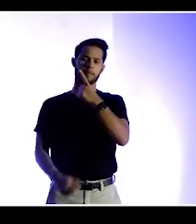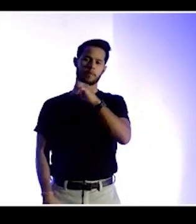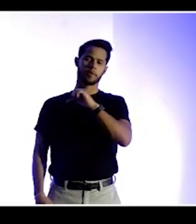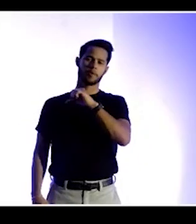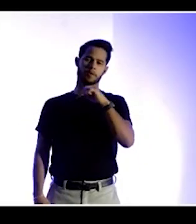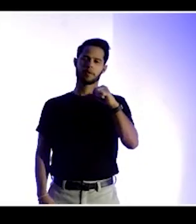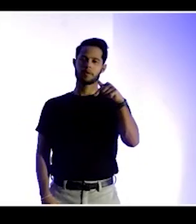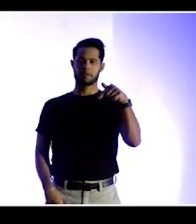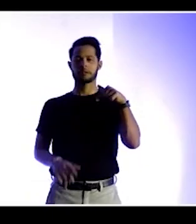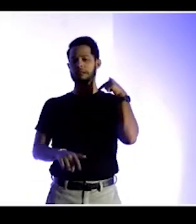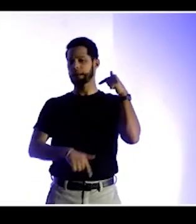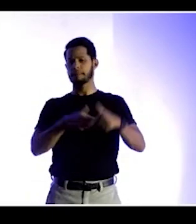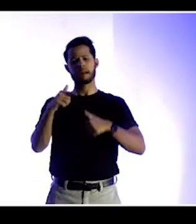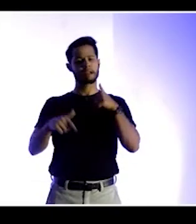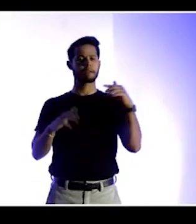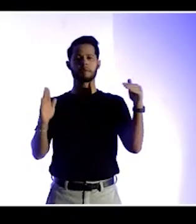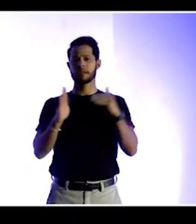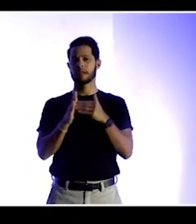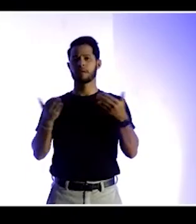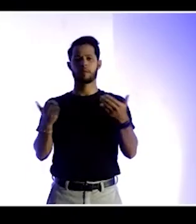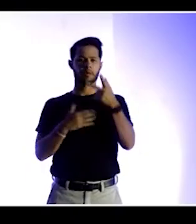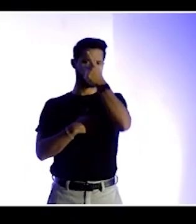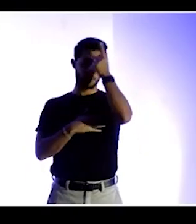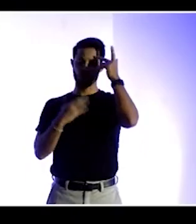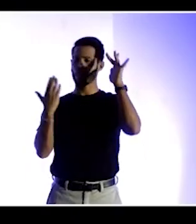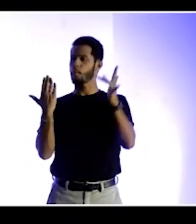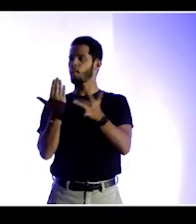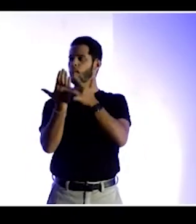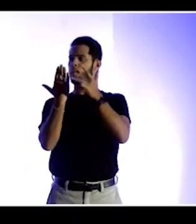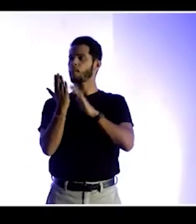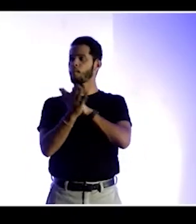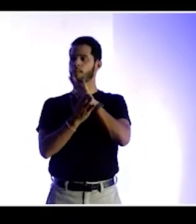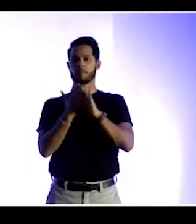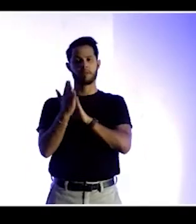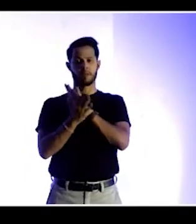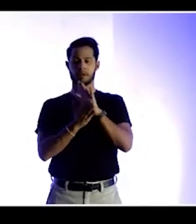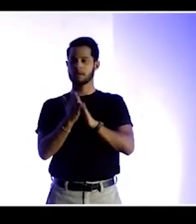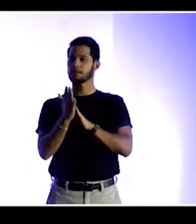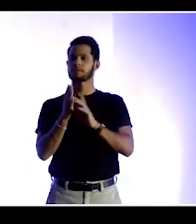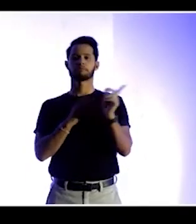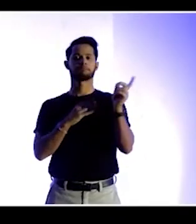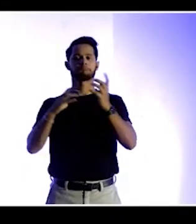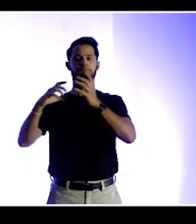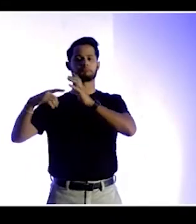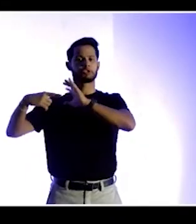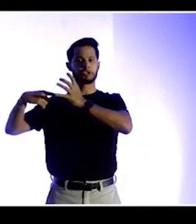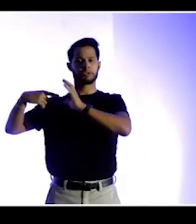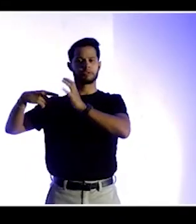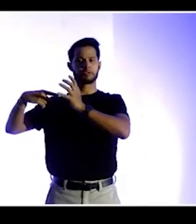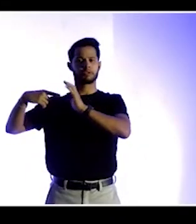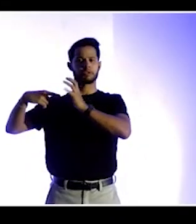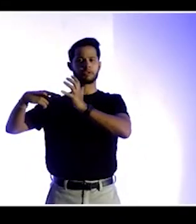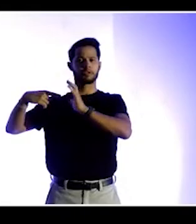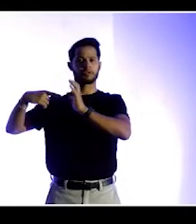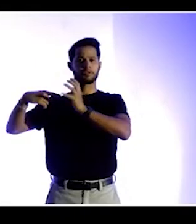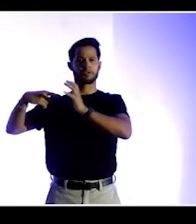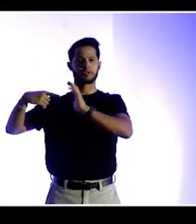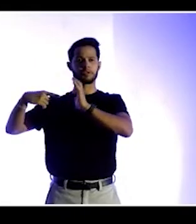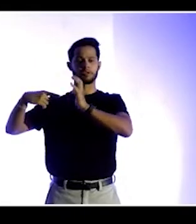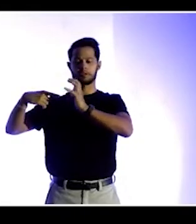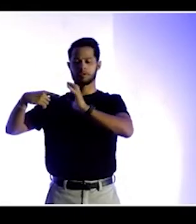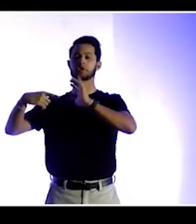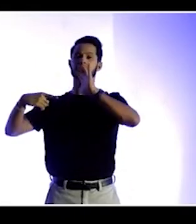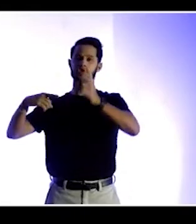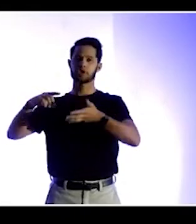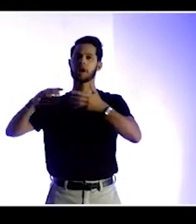então, sem ser tocado. Tá? É um gerador quietinho, que foi dimensionado na época para atender ao consumo de uma